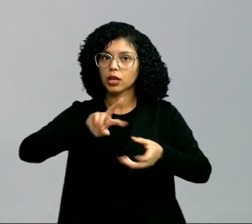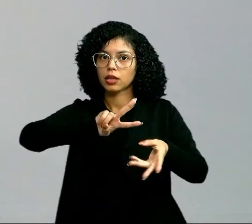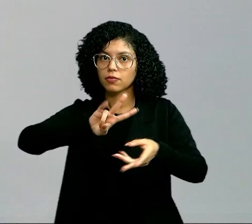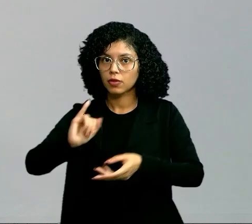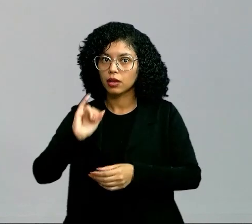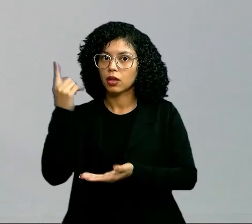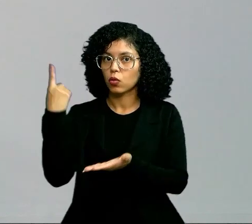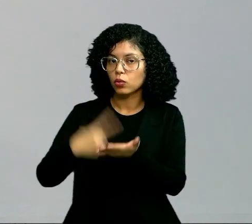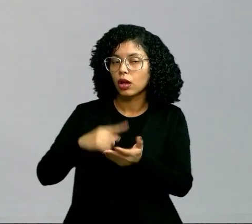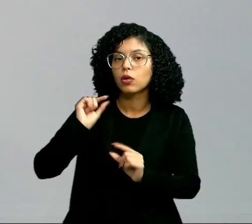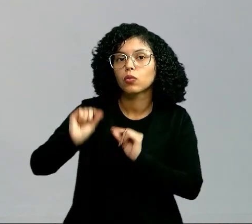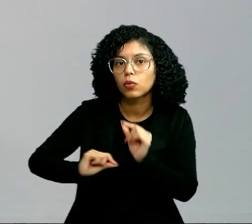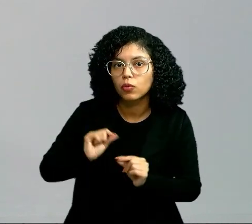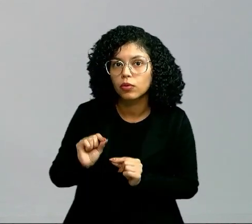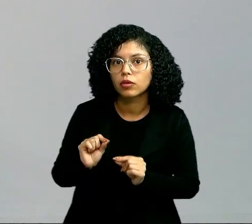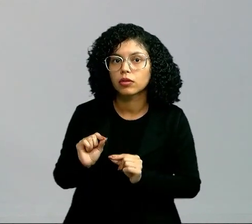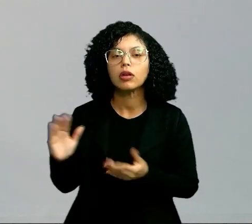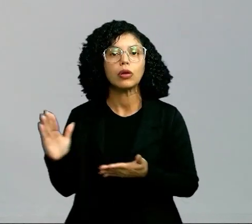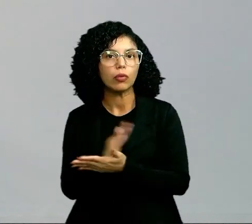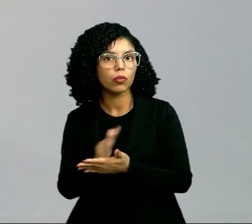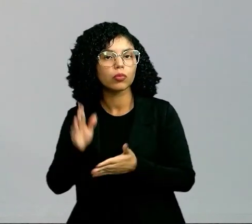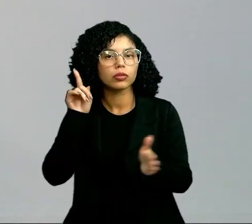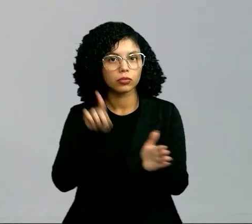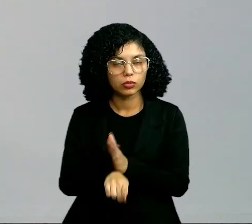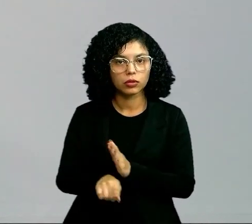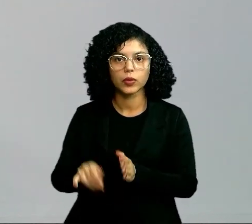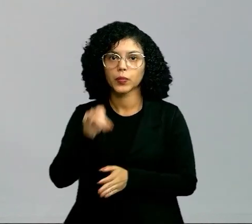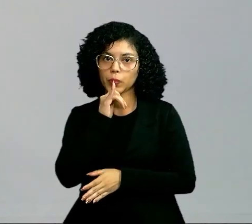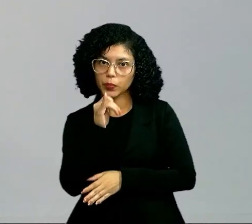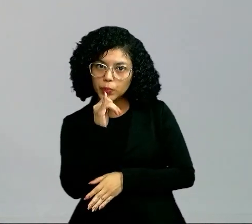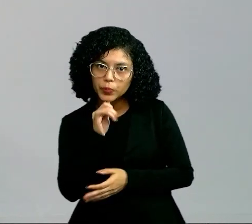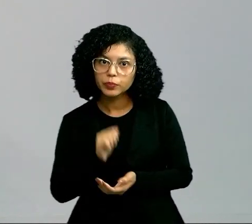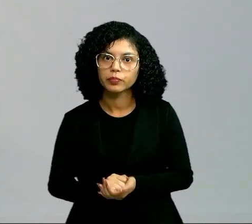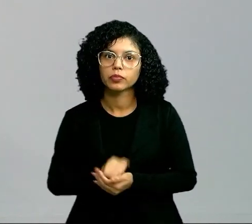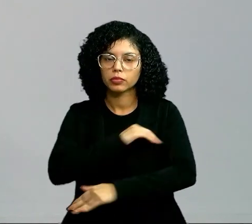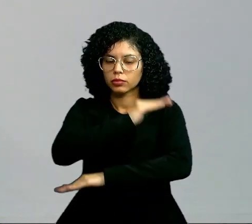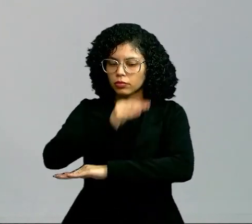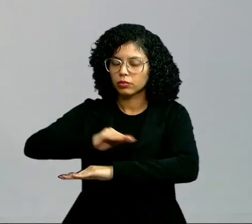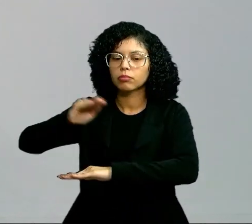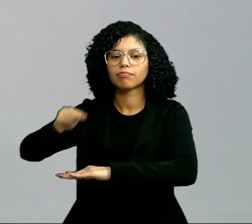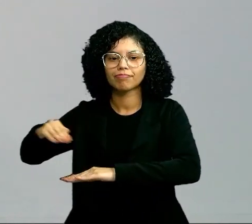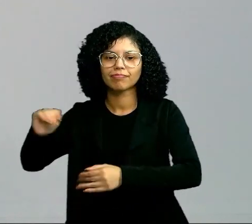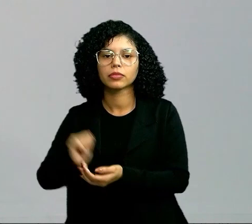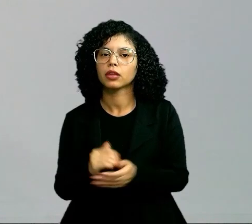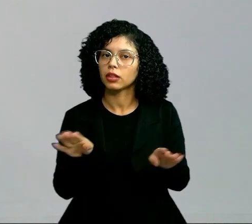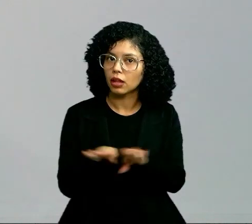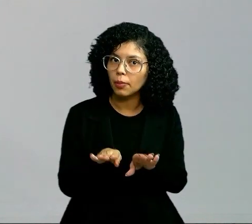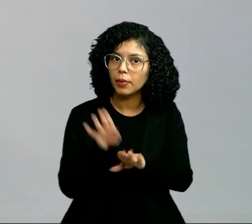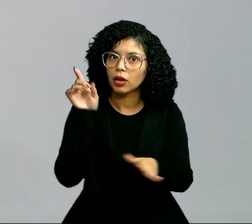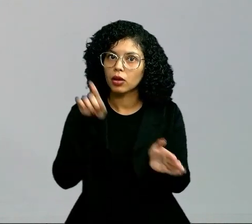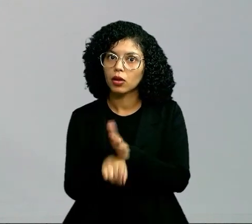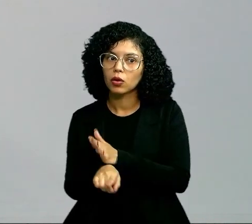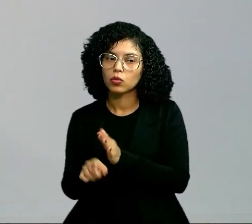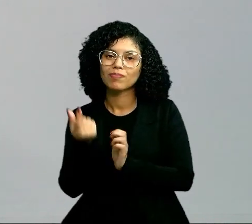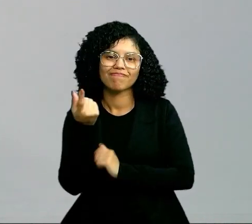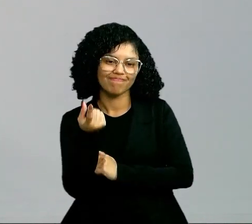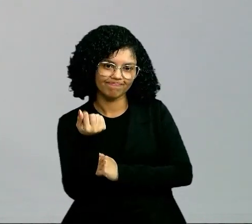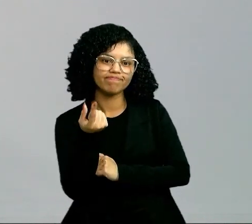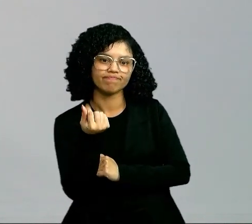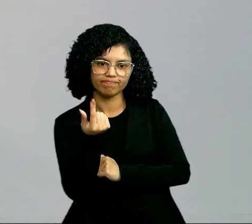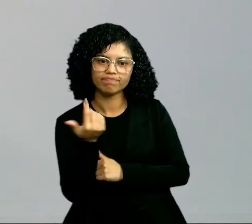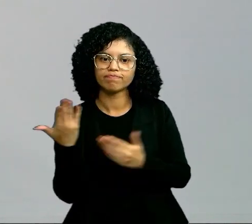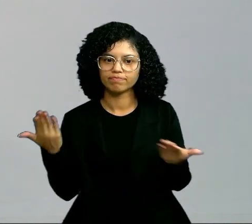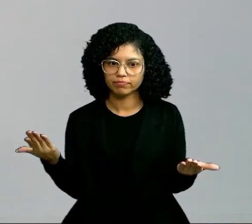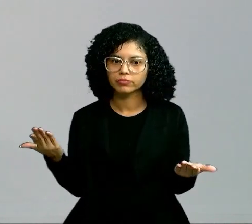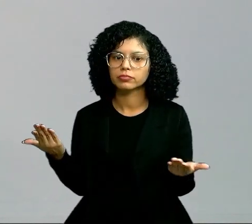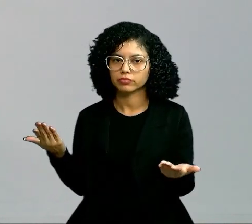leva em consideração algumas questões. Falei bastante de relevo, não é? Mas também tem a questão dos custos, né? A